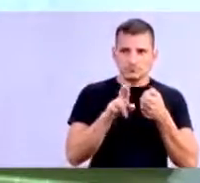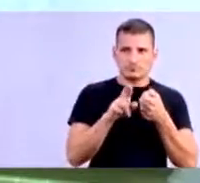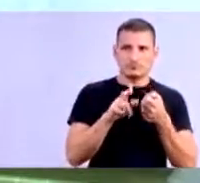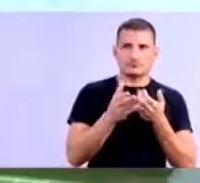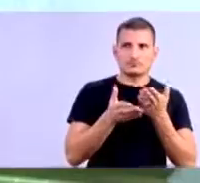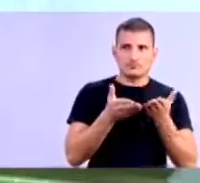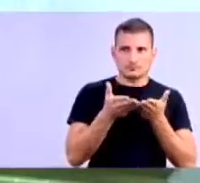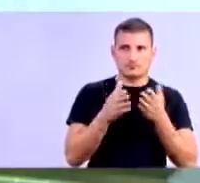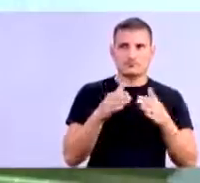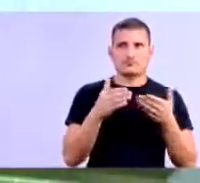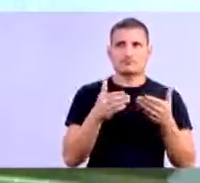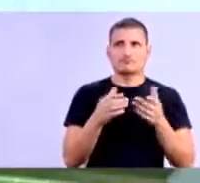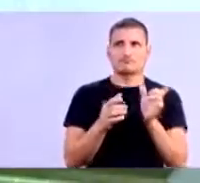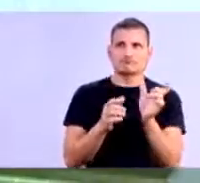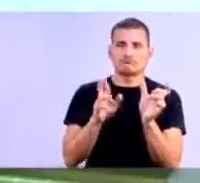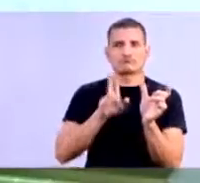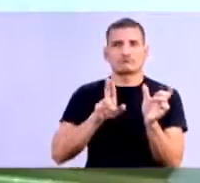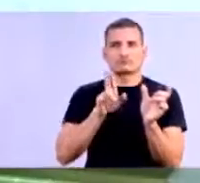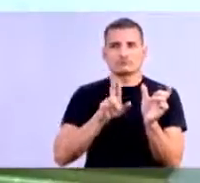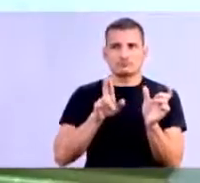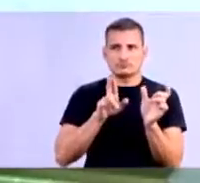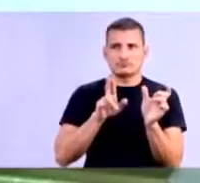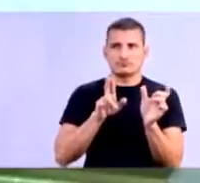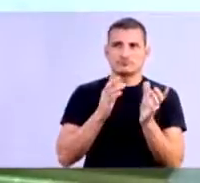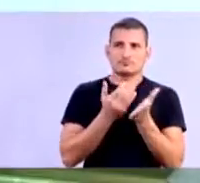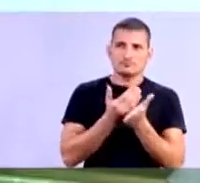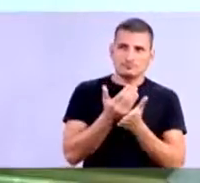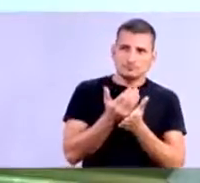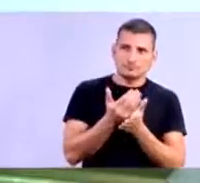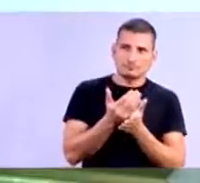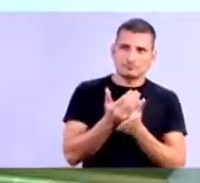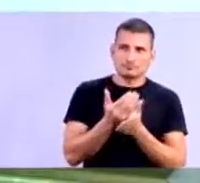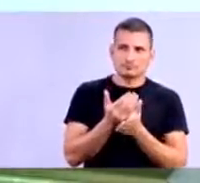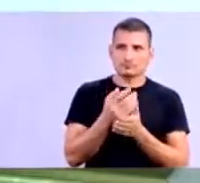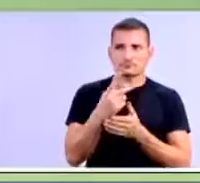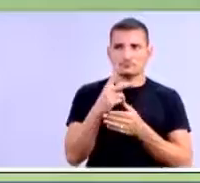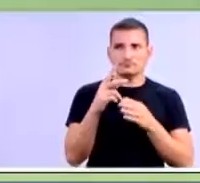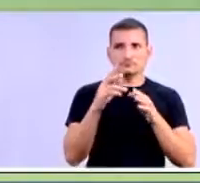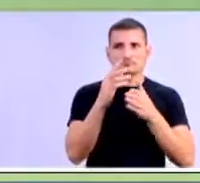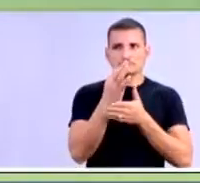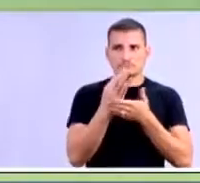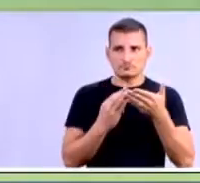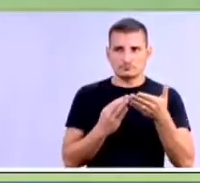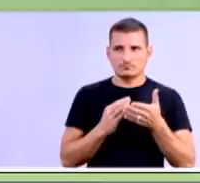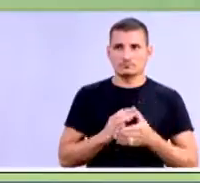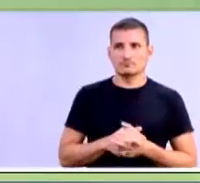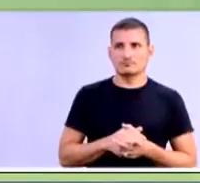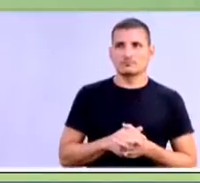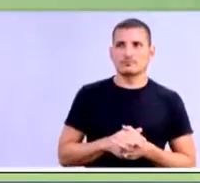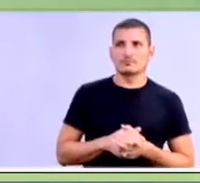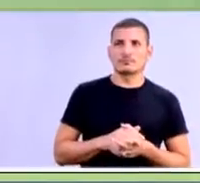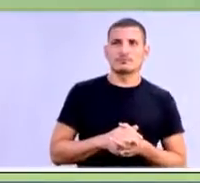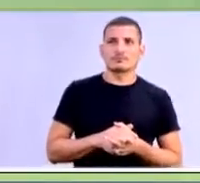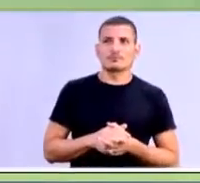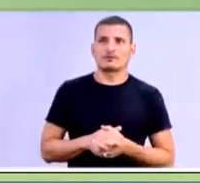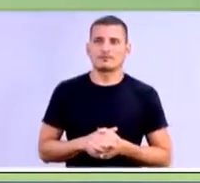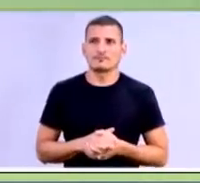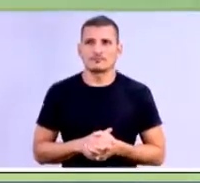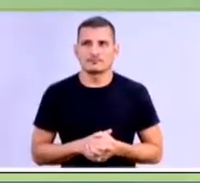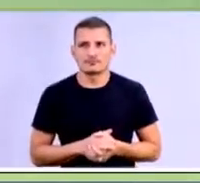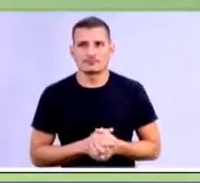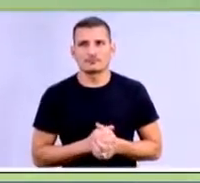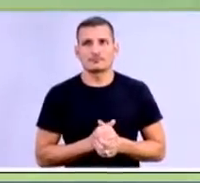qual é o vocativo que você deve utilizar logo no início do teu texto. Olha só. Para as autoridades do